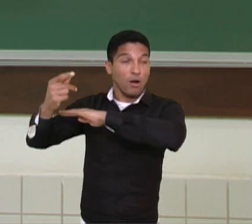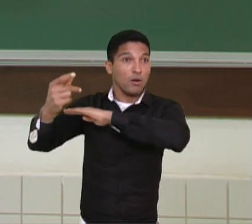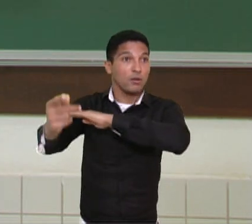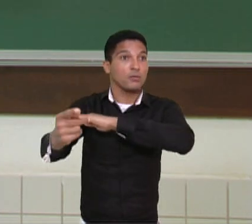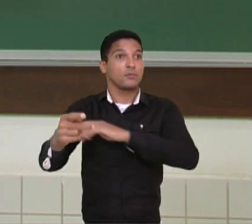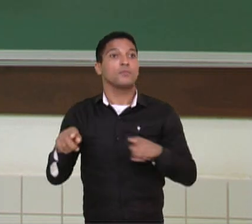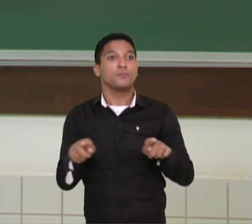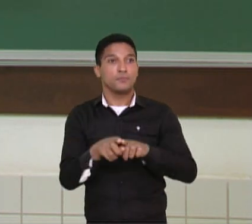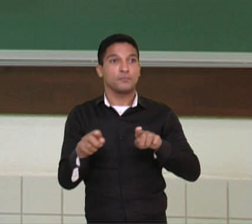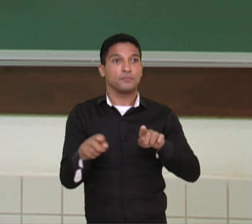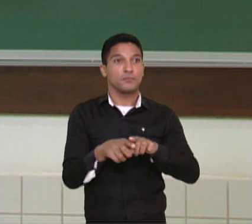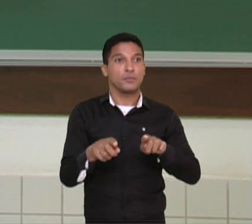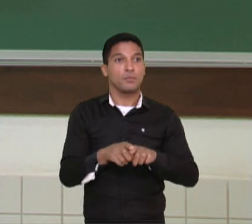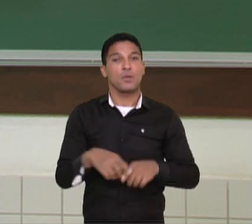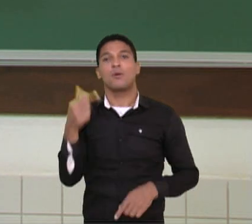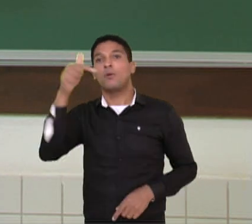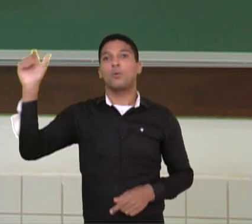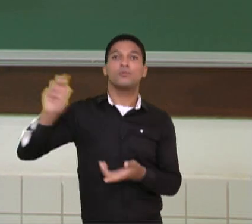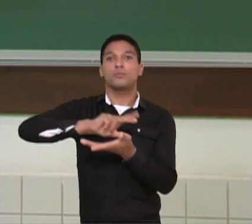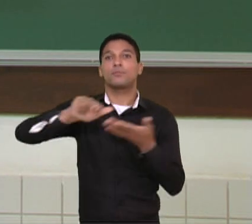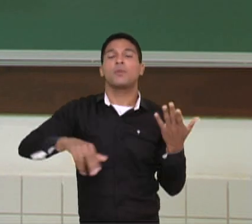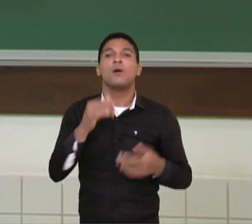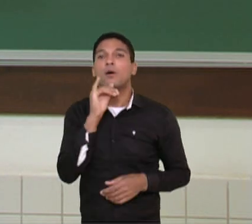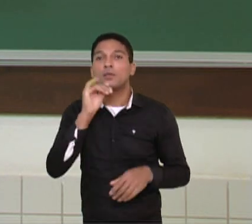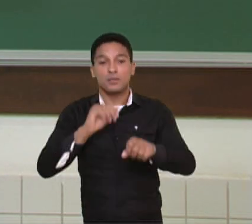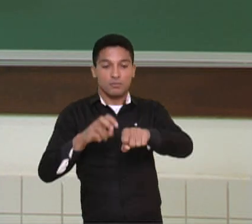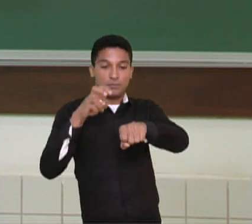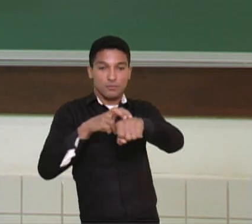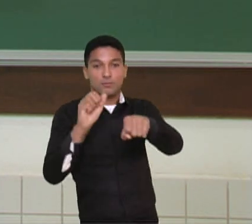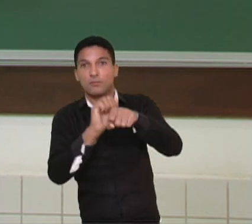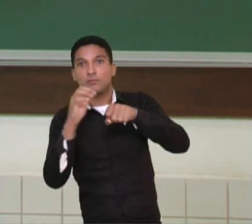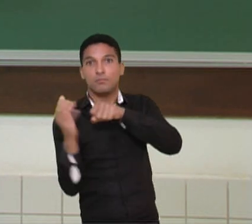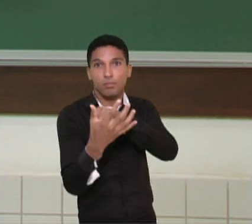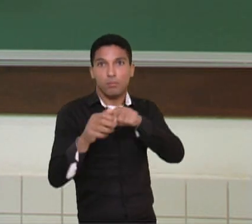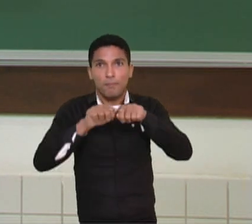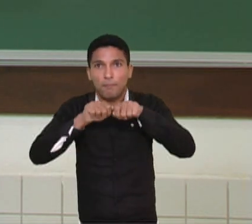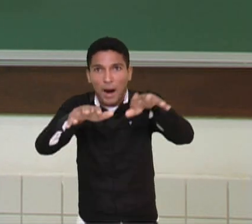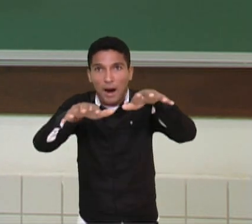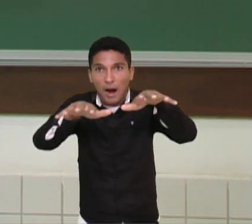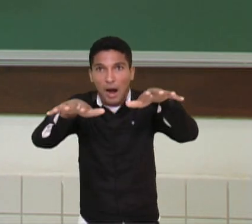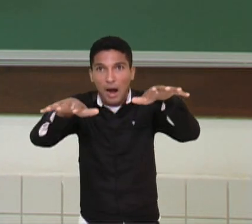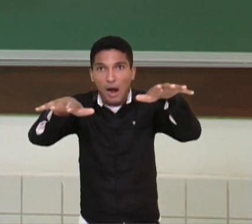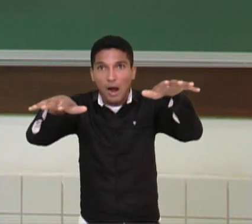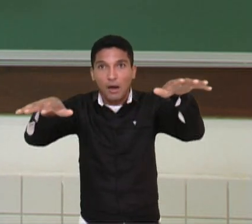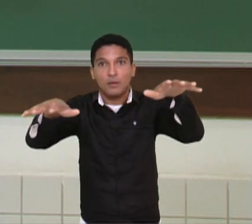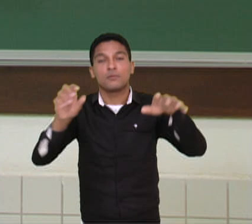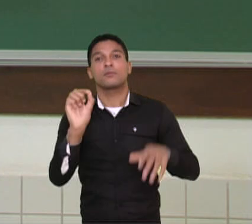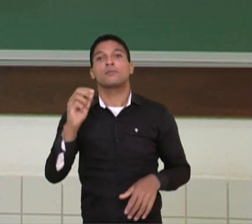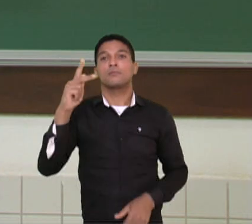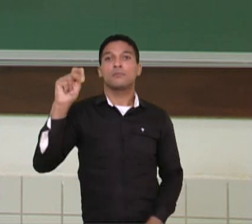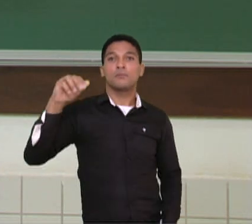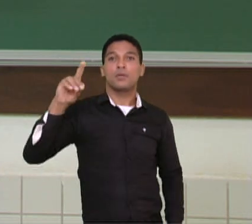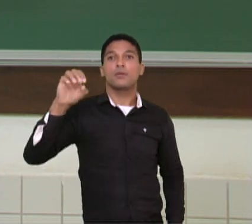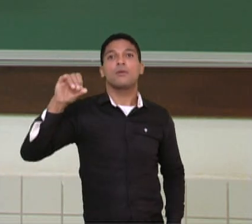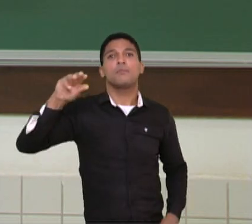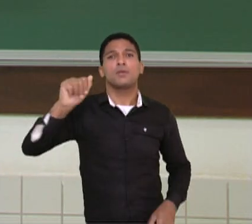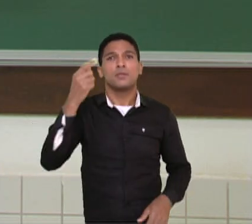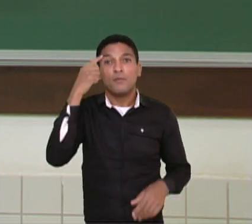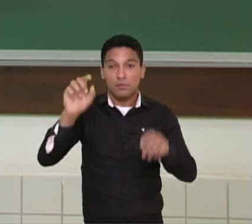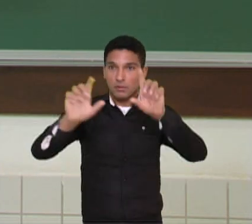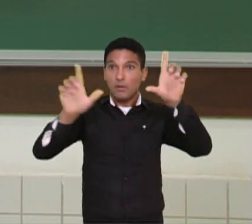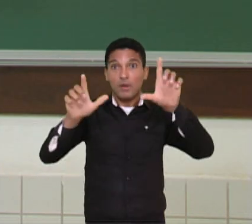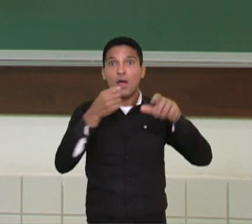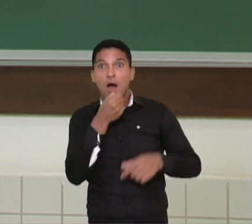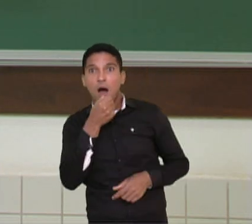está vivendo. Por exemplo, em tempos de pandemia, é muito comum a gente ver reportagens, né, assistir ou ler ou escutar reportagens que